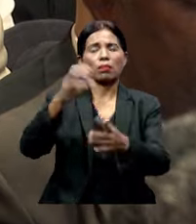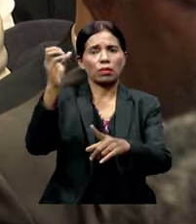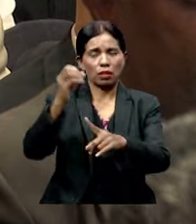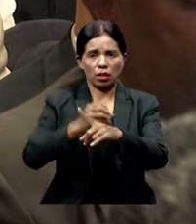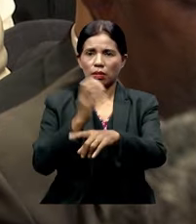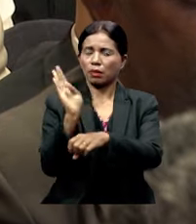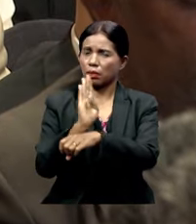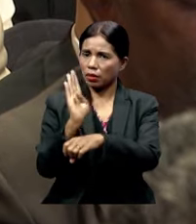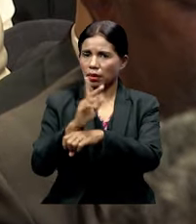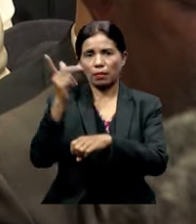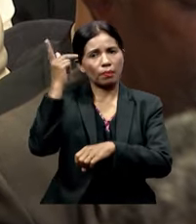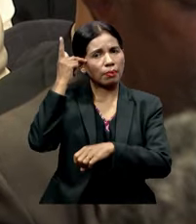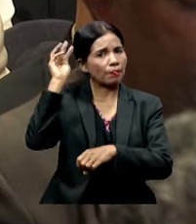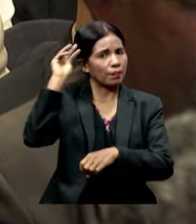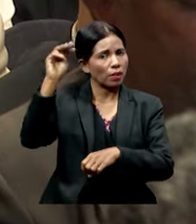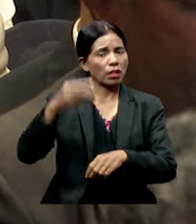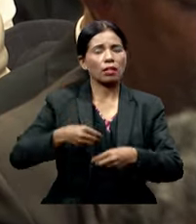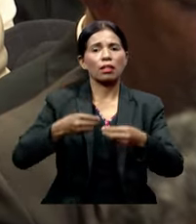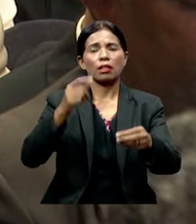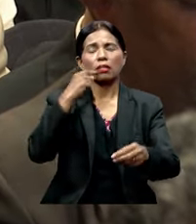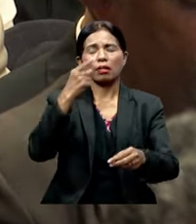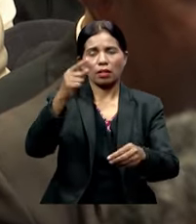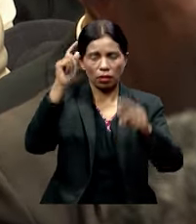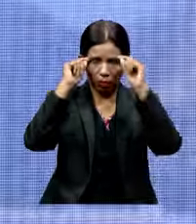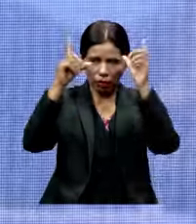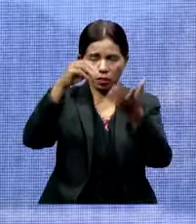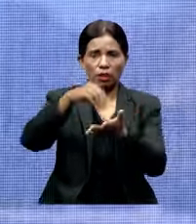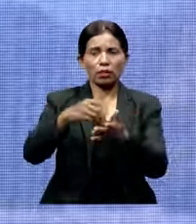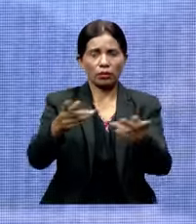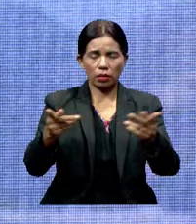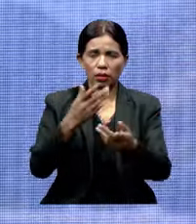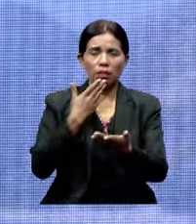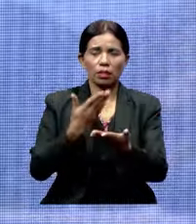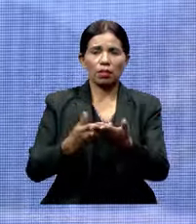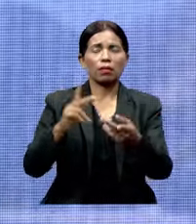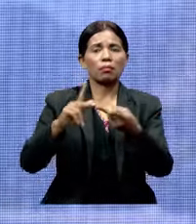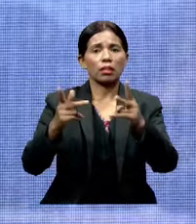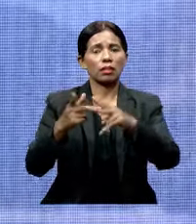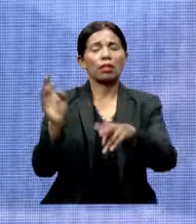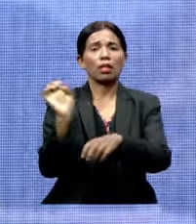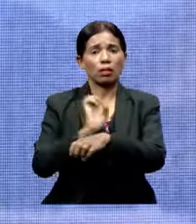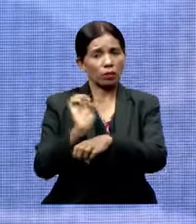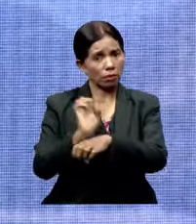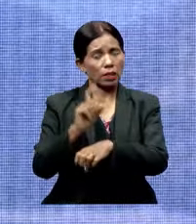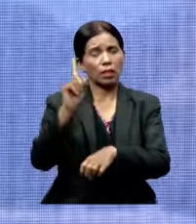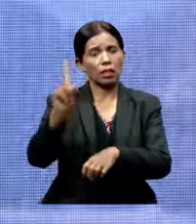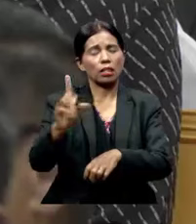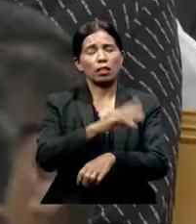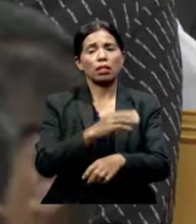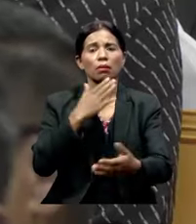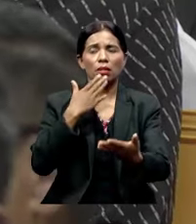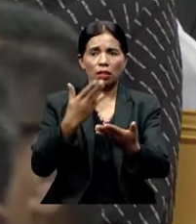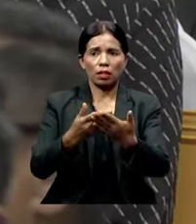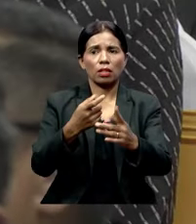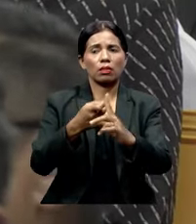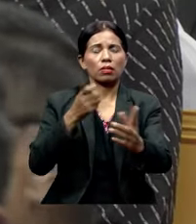ne, primeiro-ministro aprofunda Timor-Leste cria daudão condição a tu sai parceiro econômico ida nebe ativo no dinâmico li o